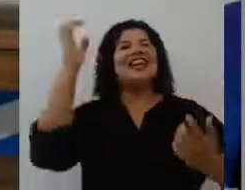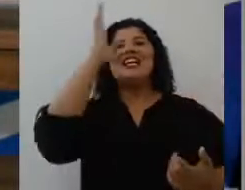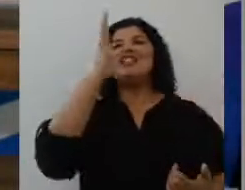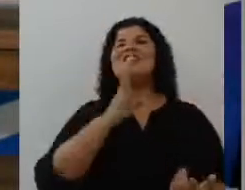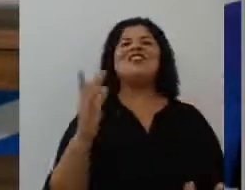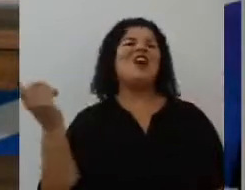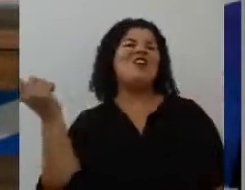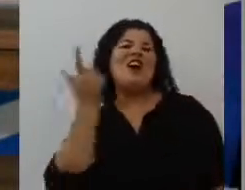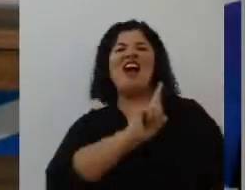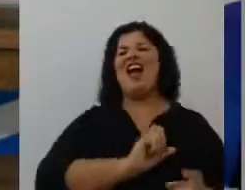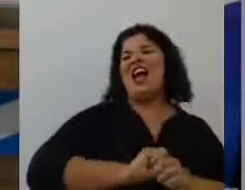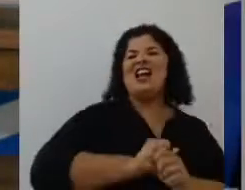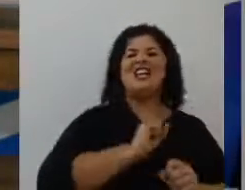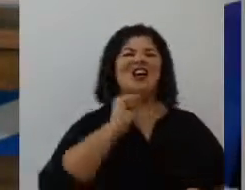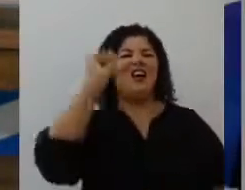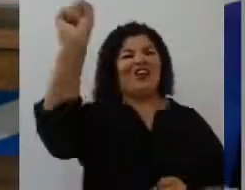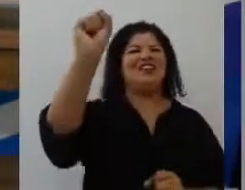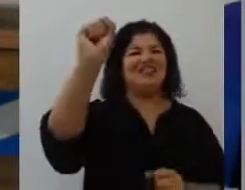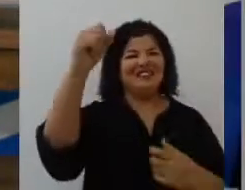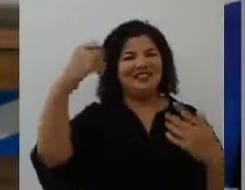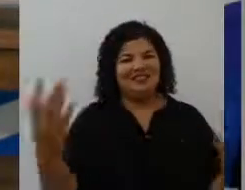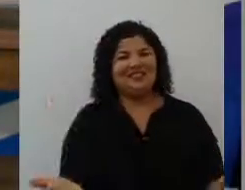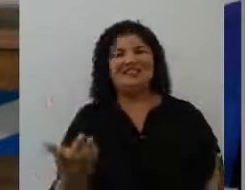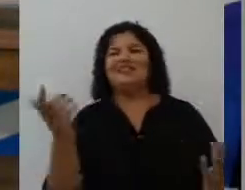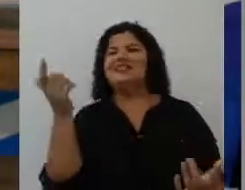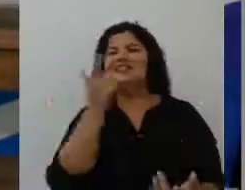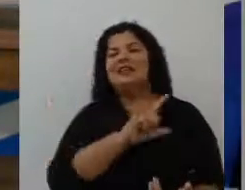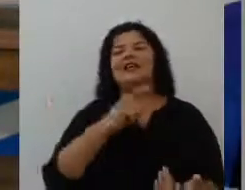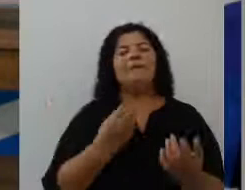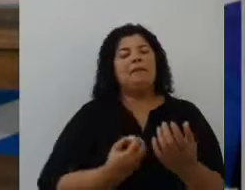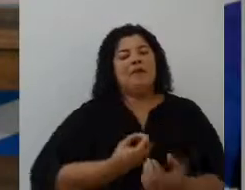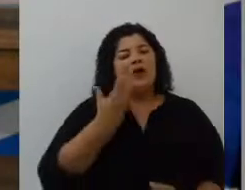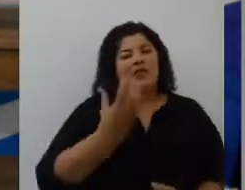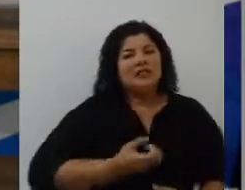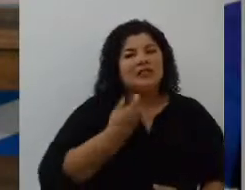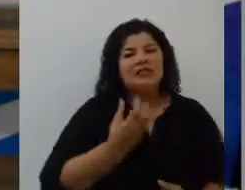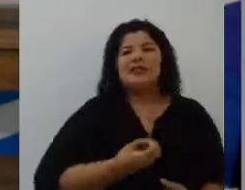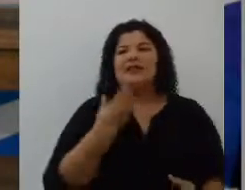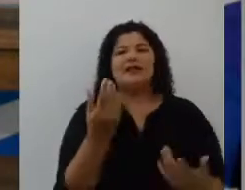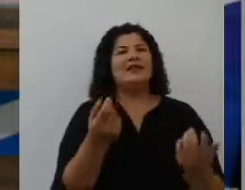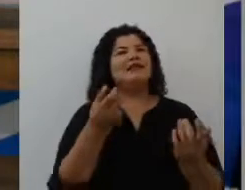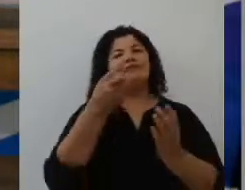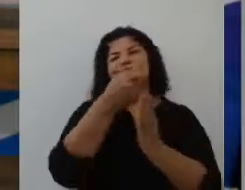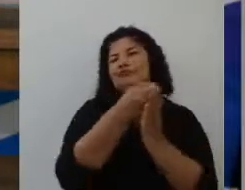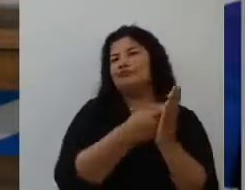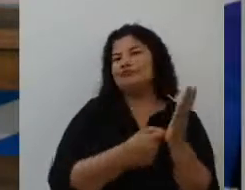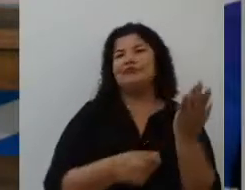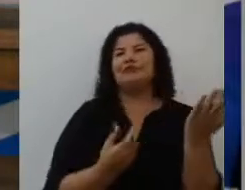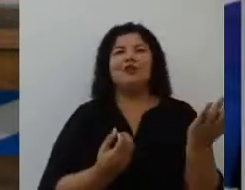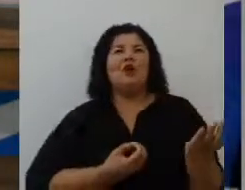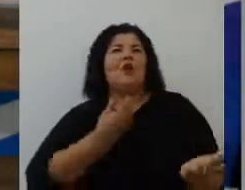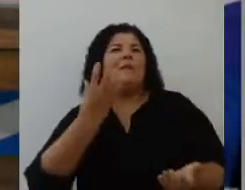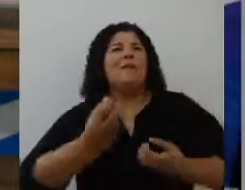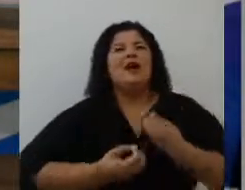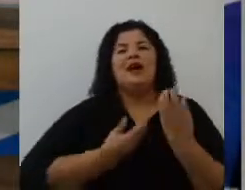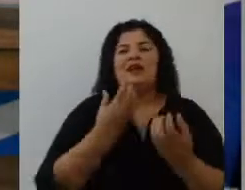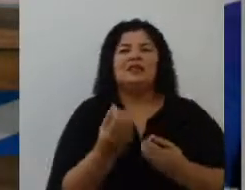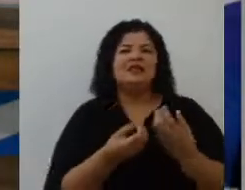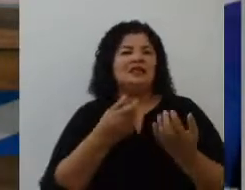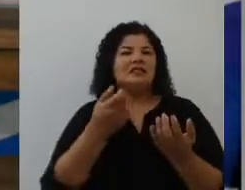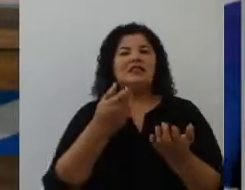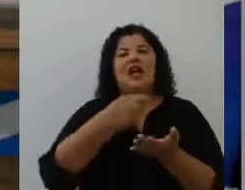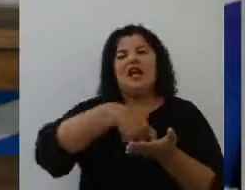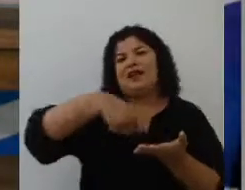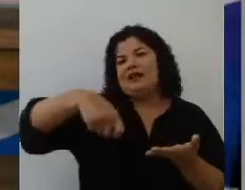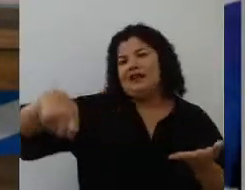Então o índio ele vai ganhar nessas obras, tanto na poesia quanto na prosa, principalmente na prosa de José de Alencar, nos romances indianistas, o índio vai ganhar